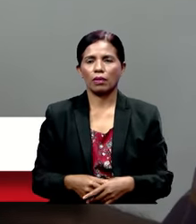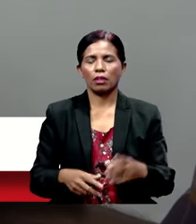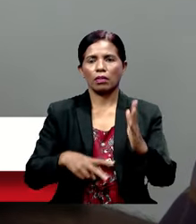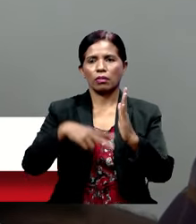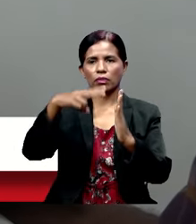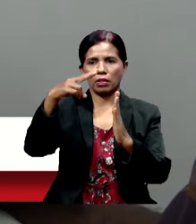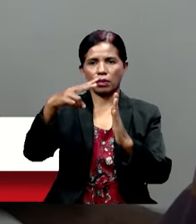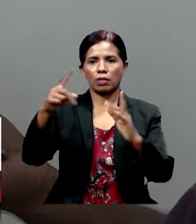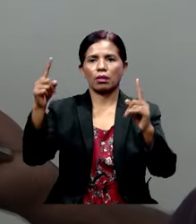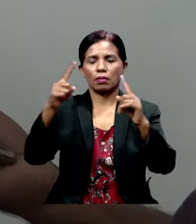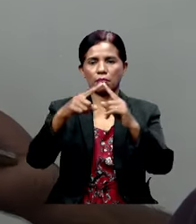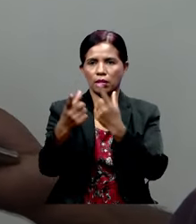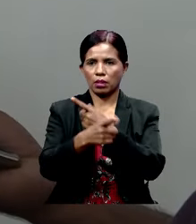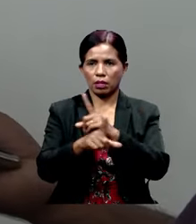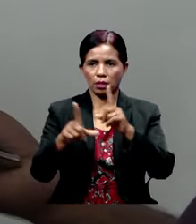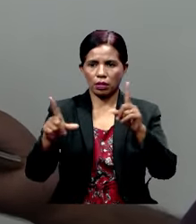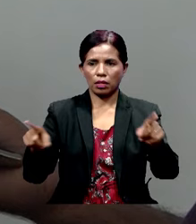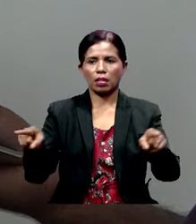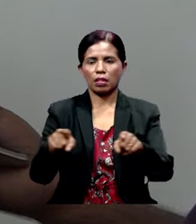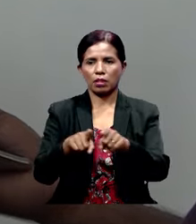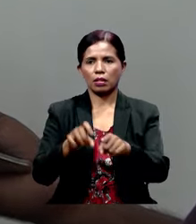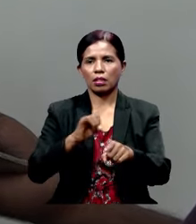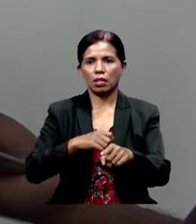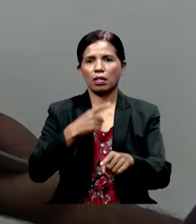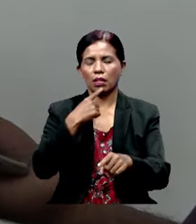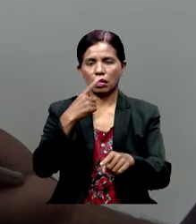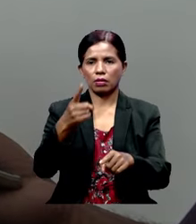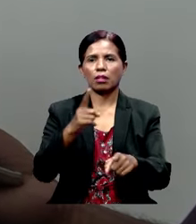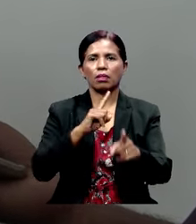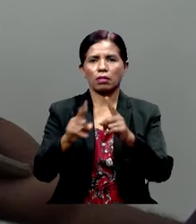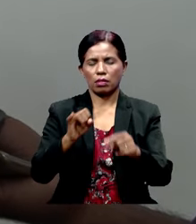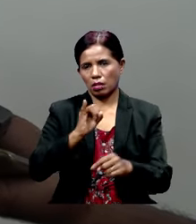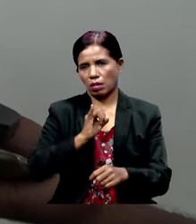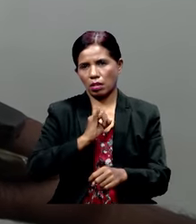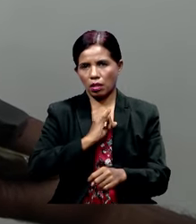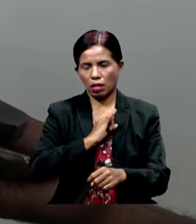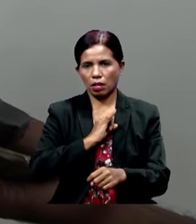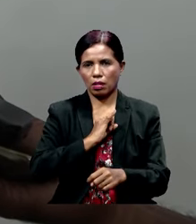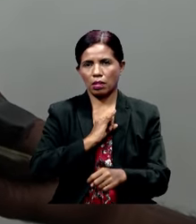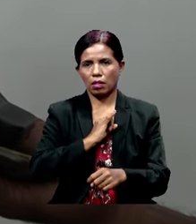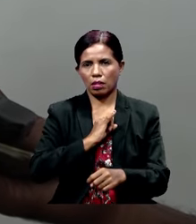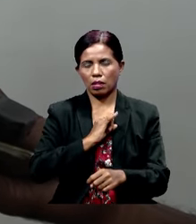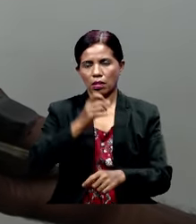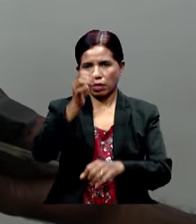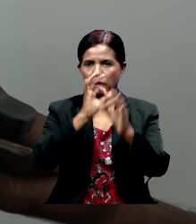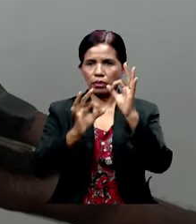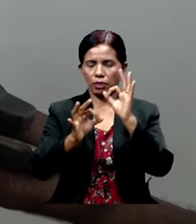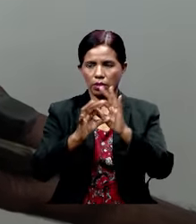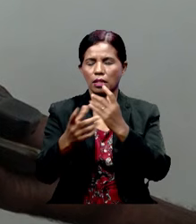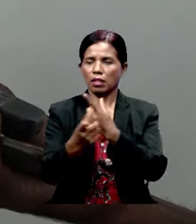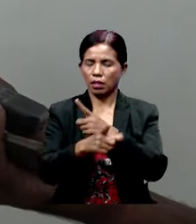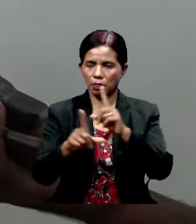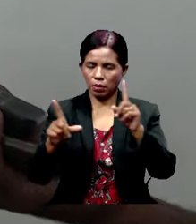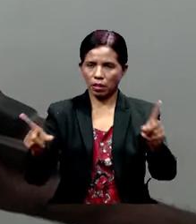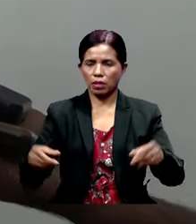valor ba liberdade de expressão nessa onha de discurso. How fier kata liberdade de